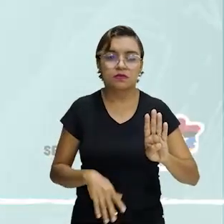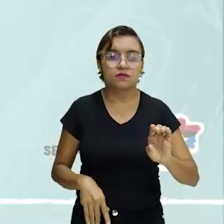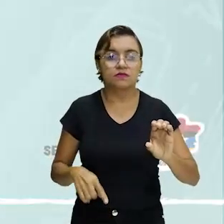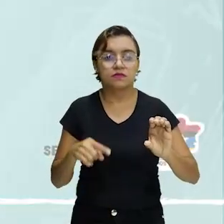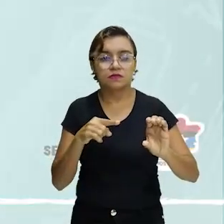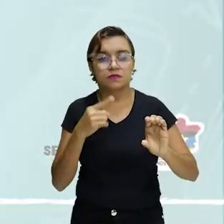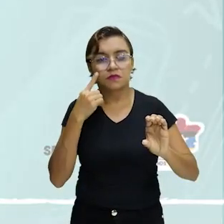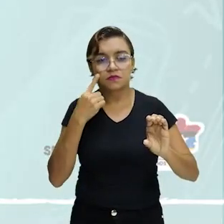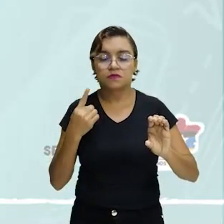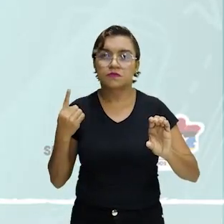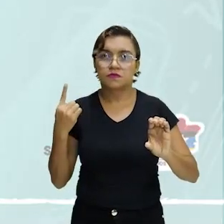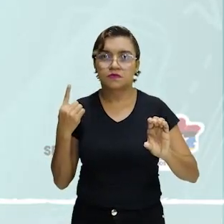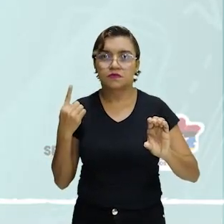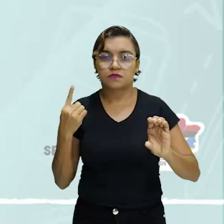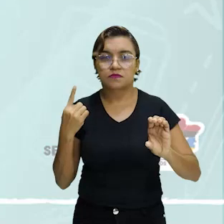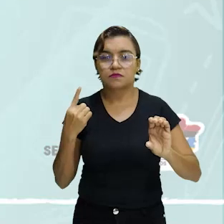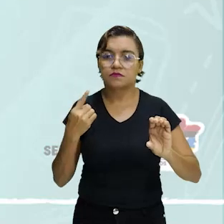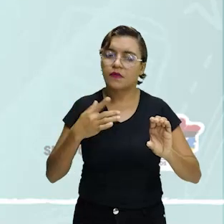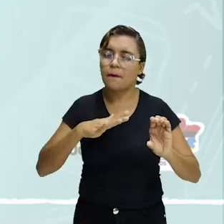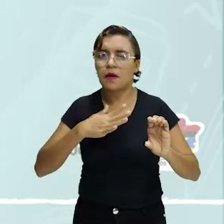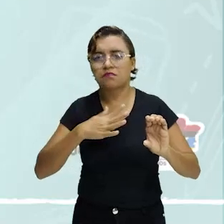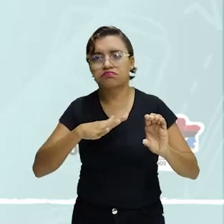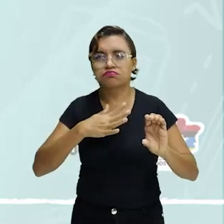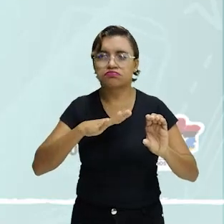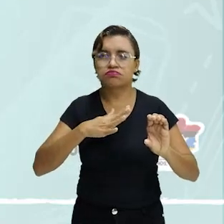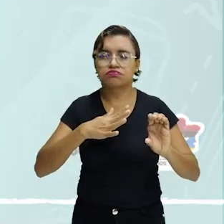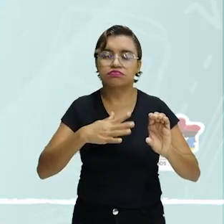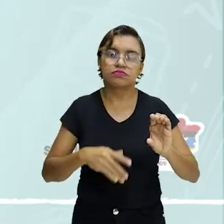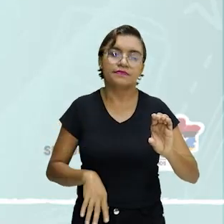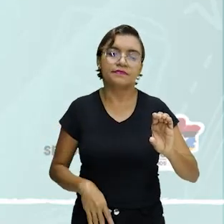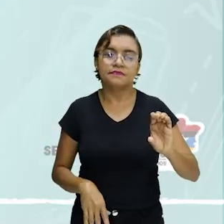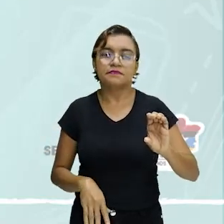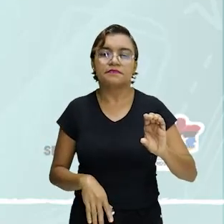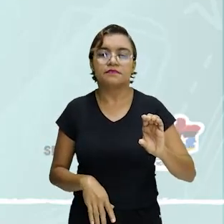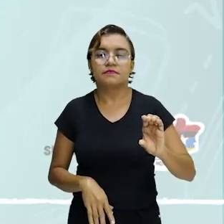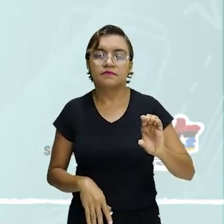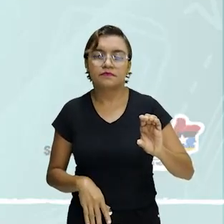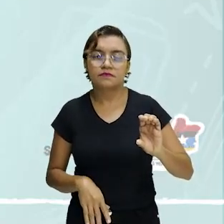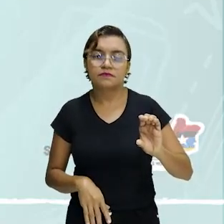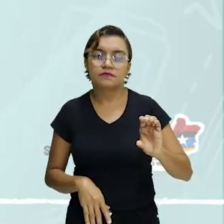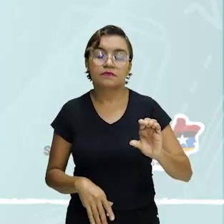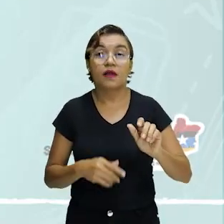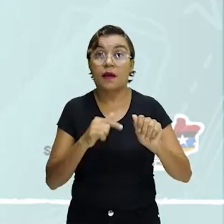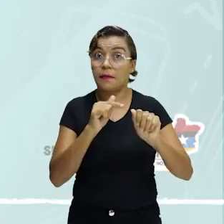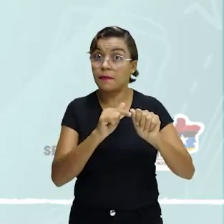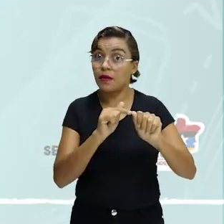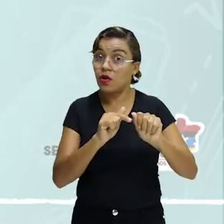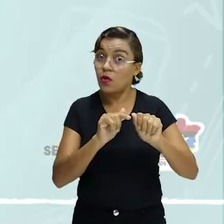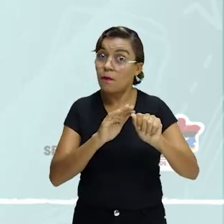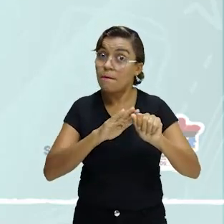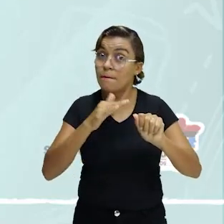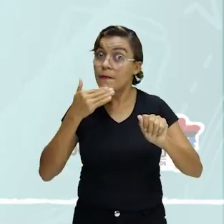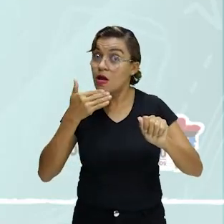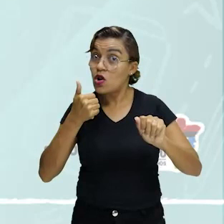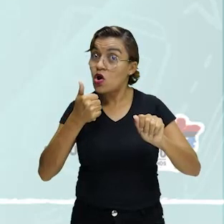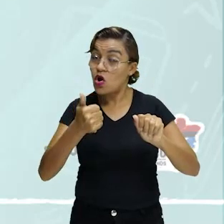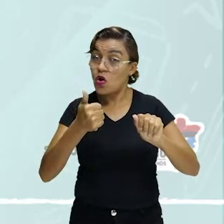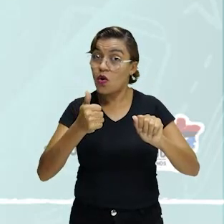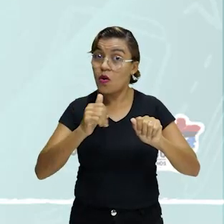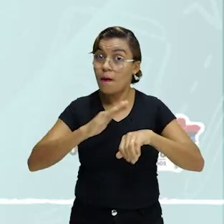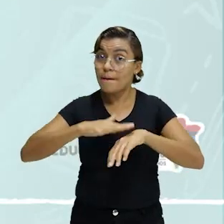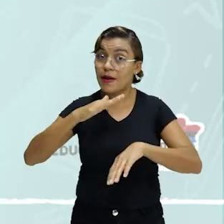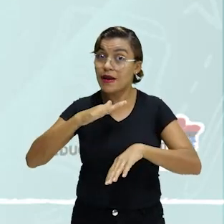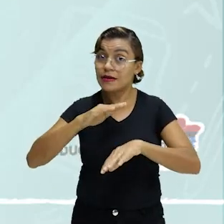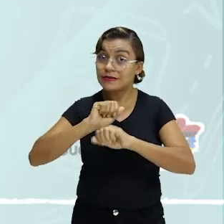termo médio nunca deve aparecer na conclusão. Essa aqui também, aparentemente, a primeira letra A está mais clara como